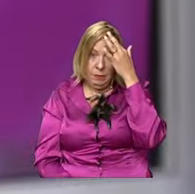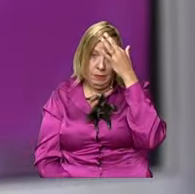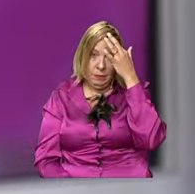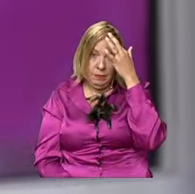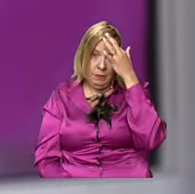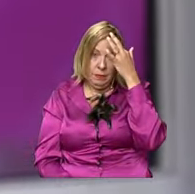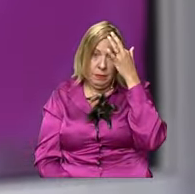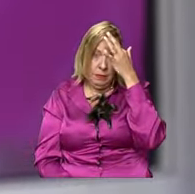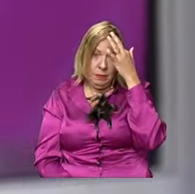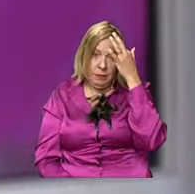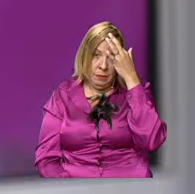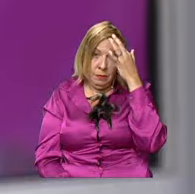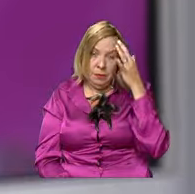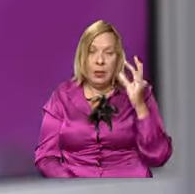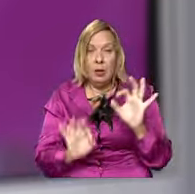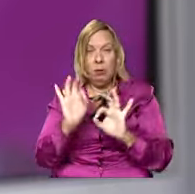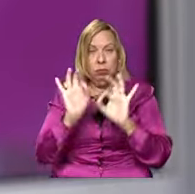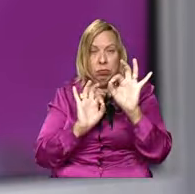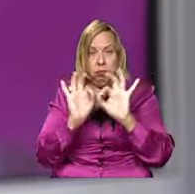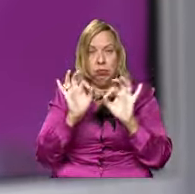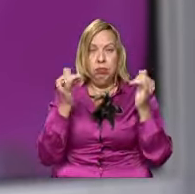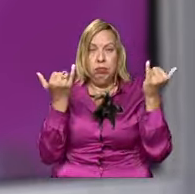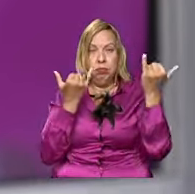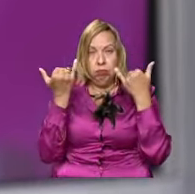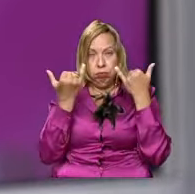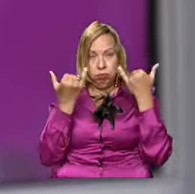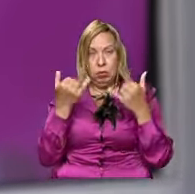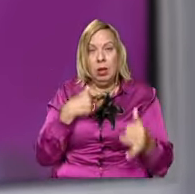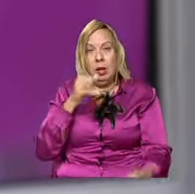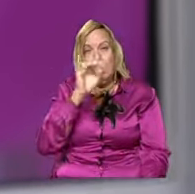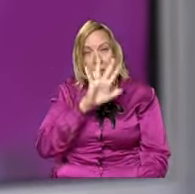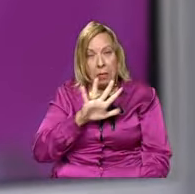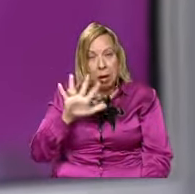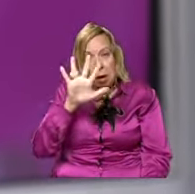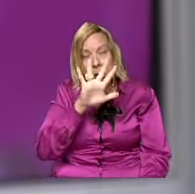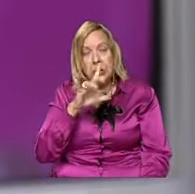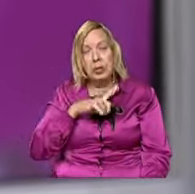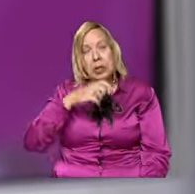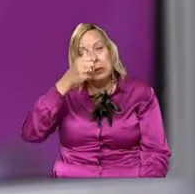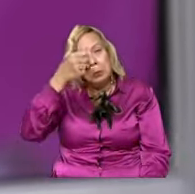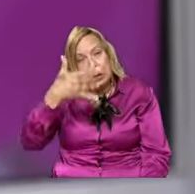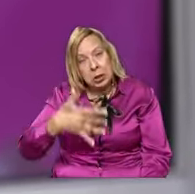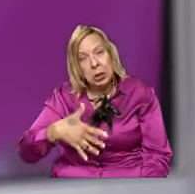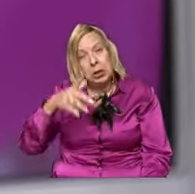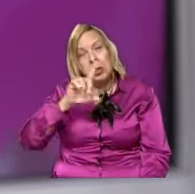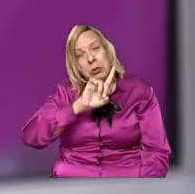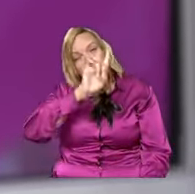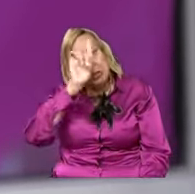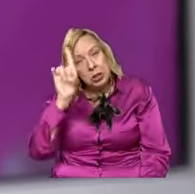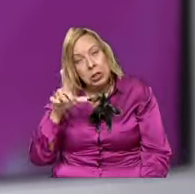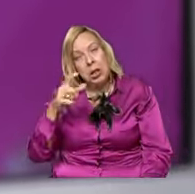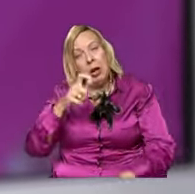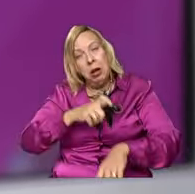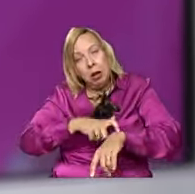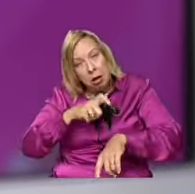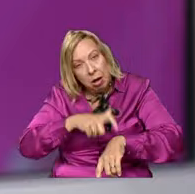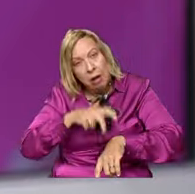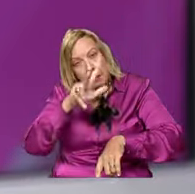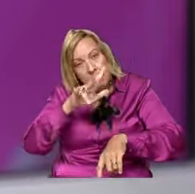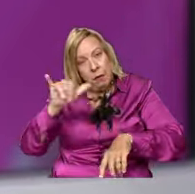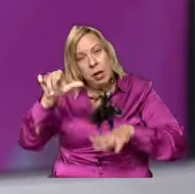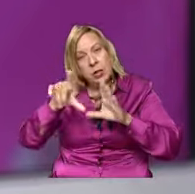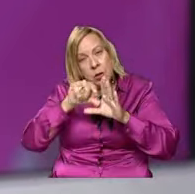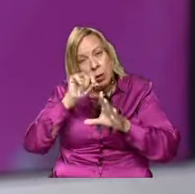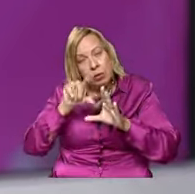Já vem, é todo informativo, vem chamando atenção pro dia, pro horário. É regressivo, né, pro dia, pra hora do sorteio.